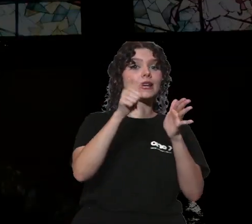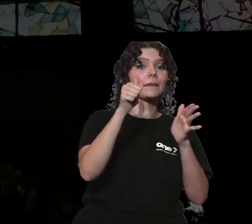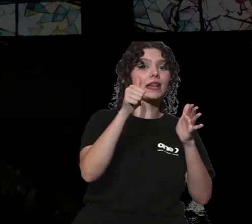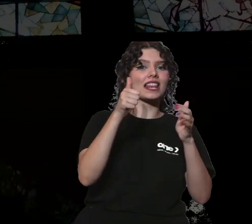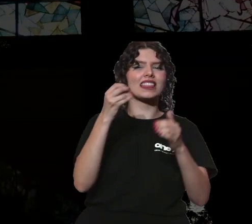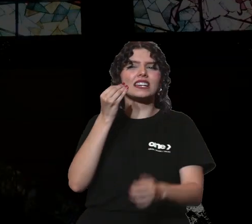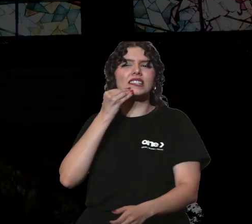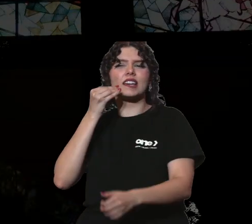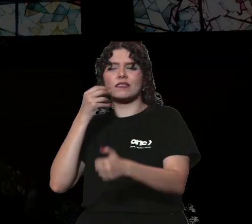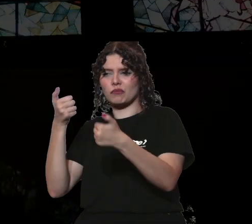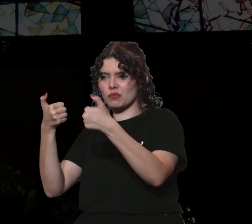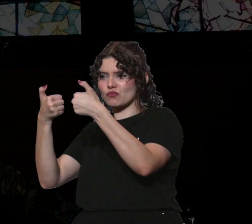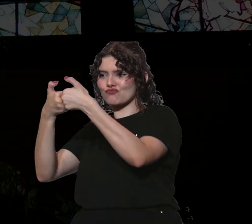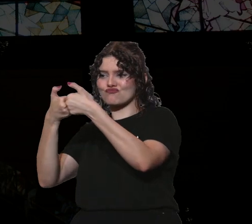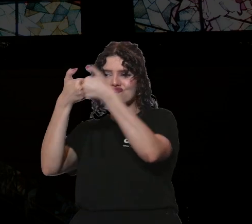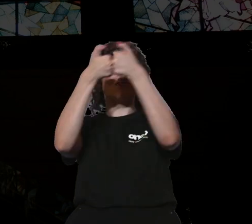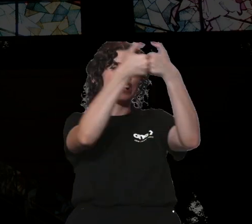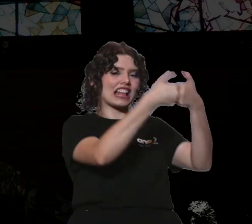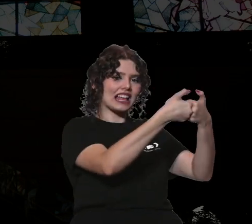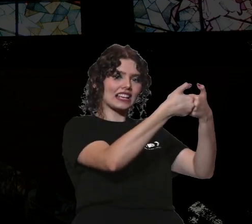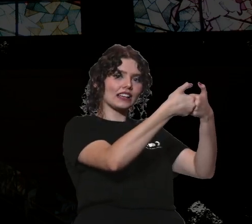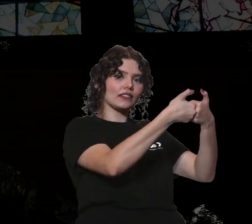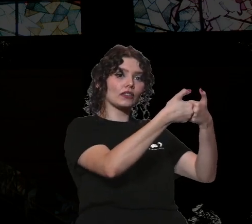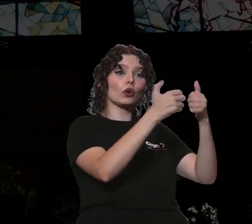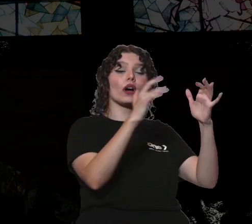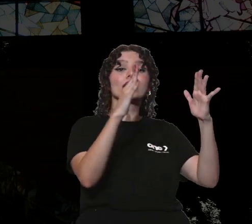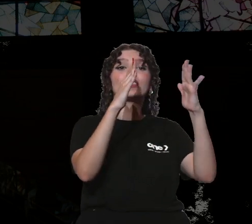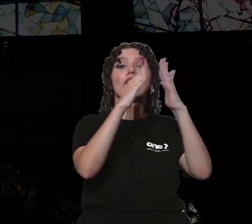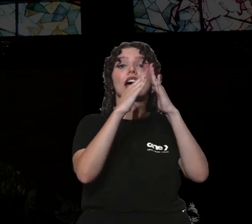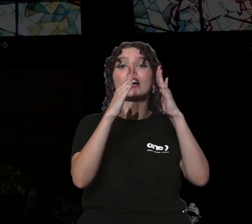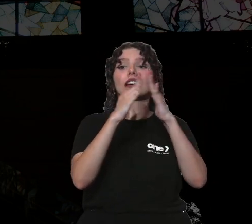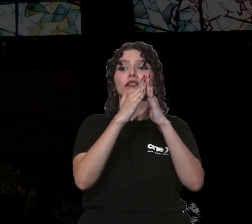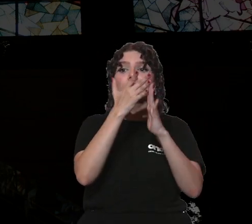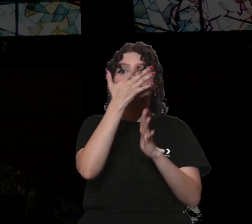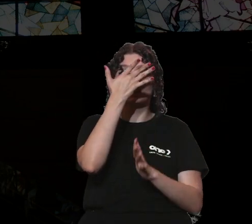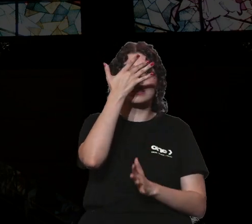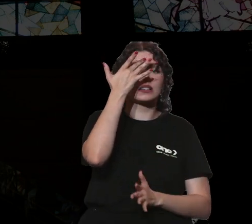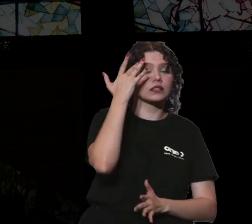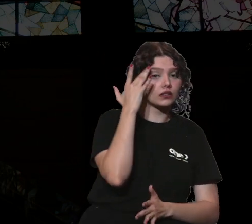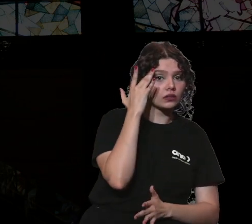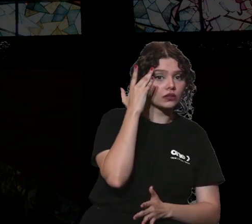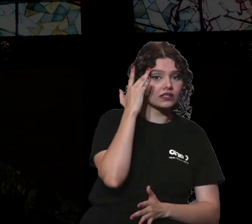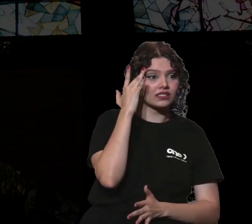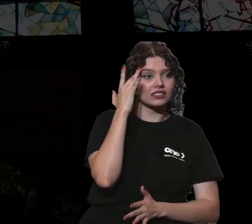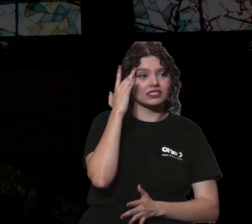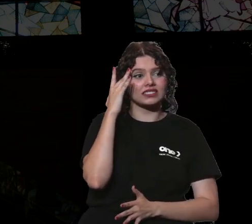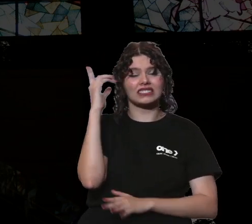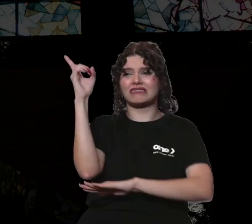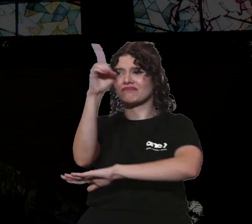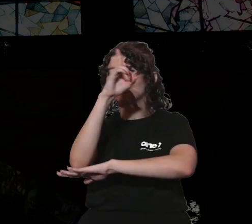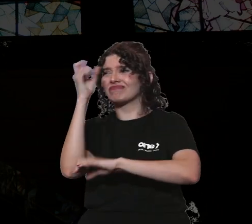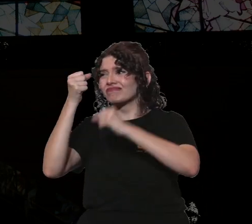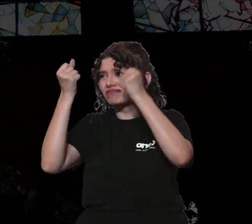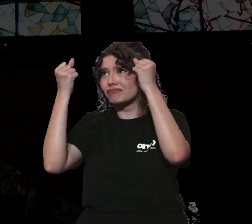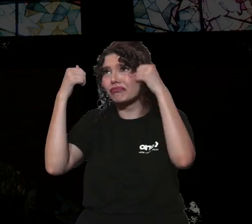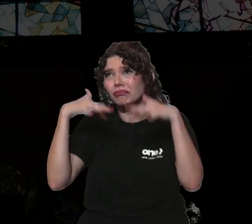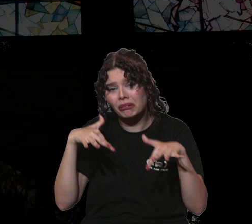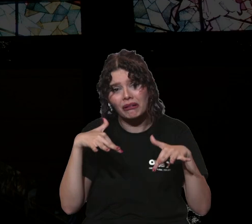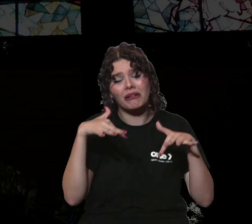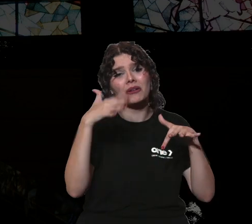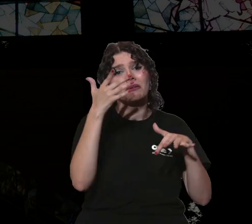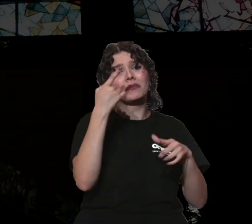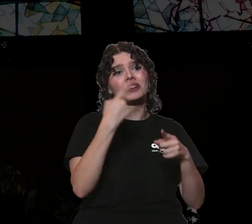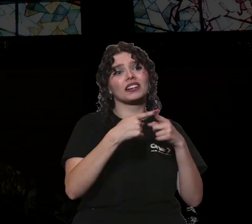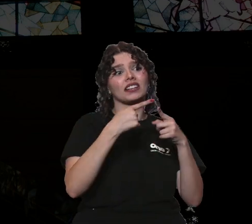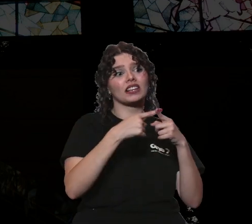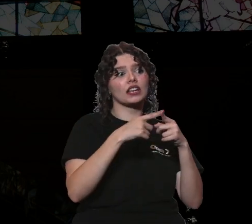a arca ficou na casa de Obed-Edom. Davi desistiu de levar a arca porque ele viu que um irmão